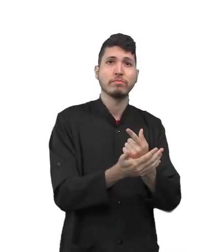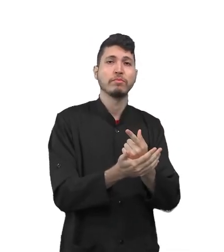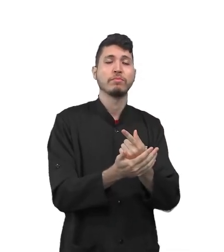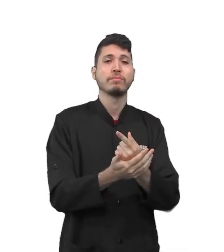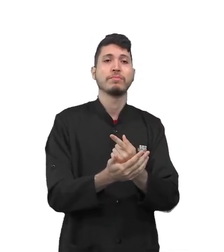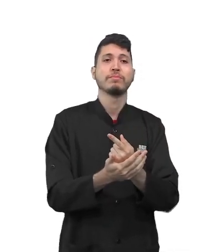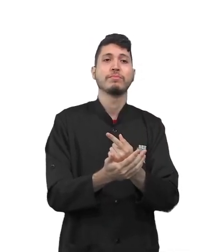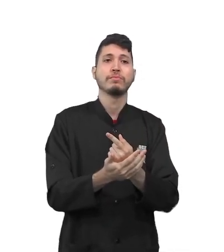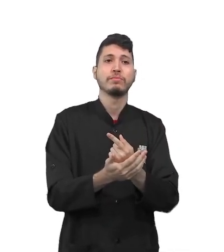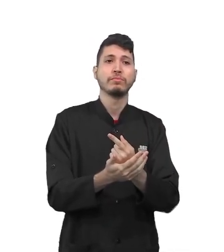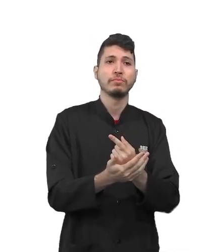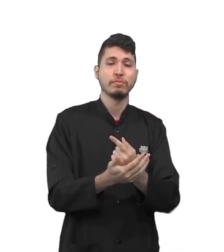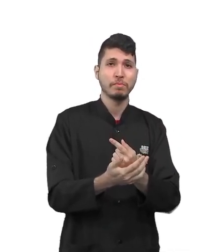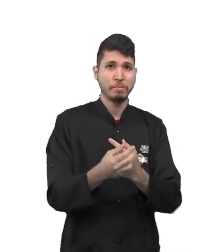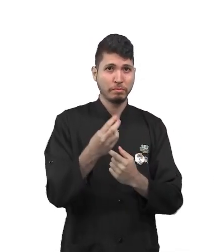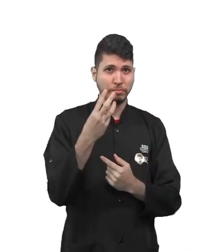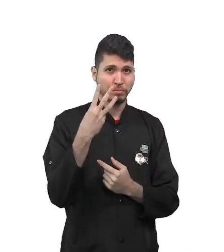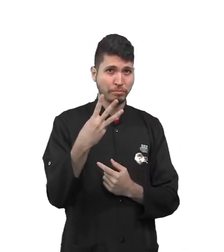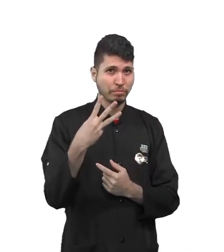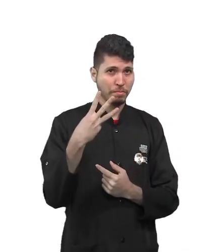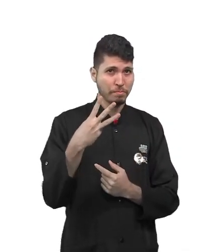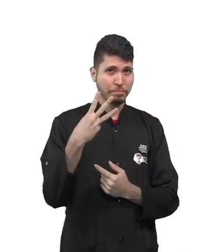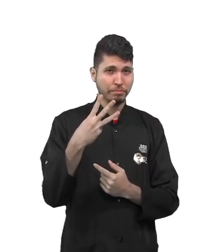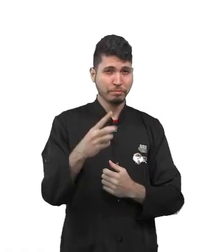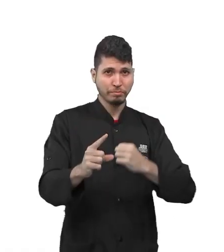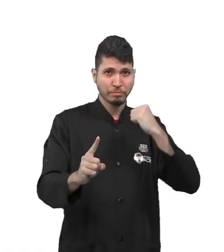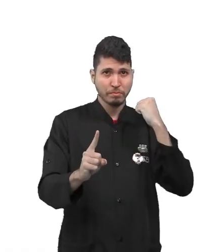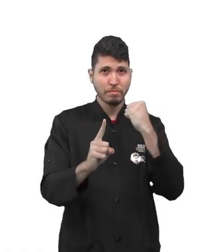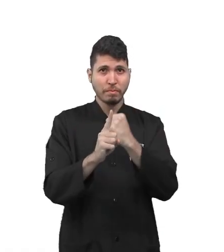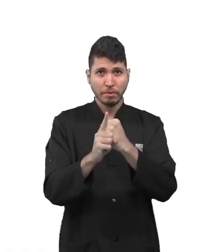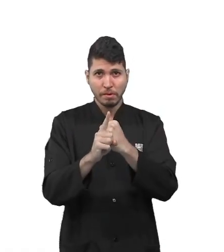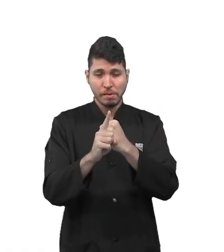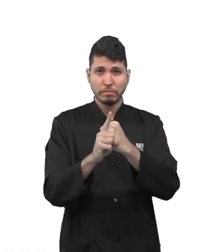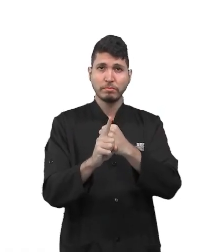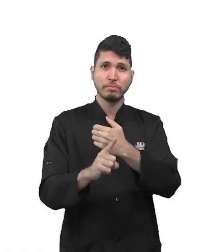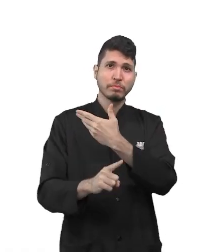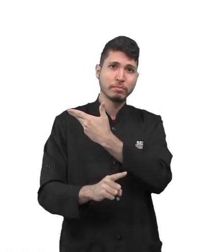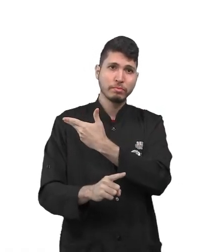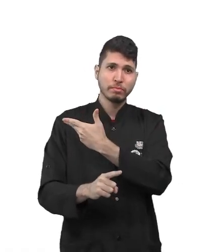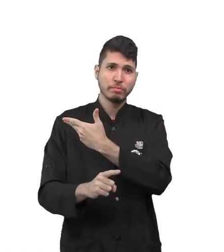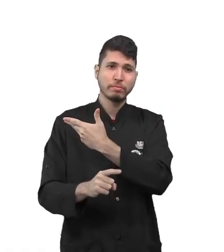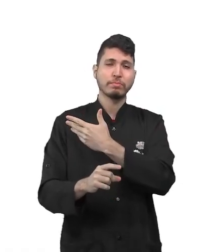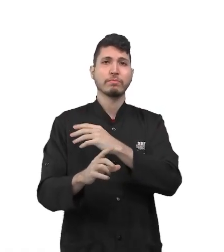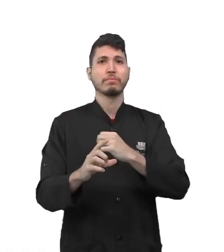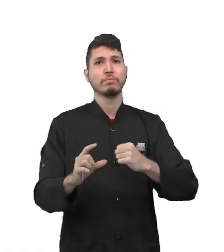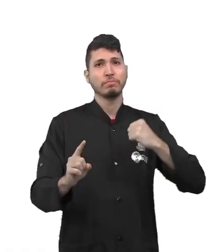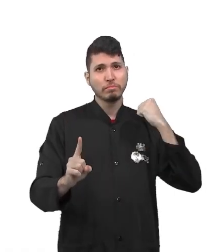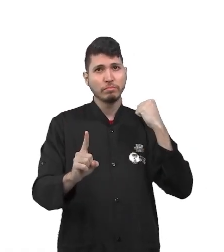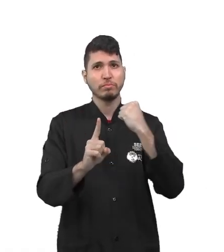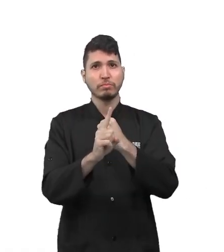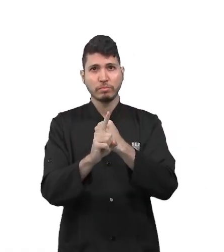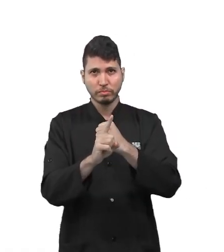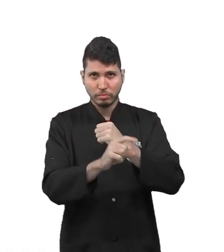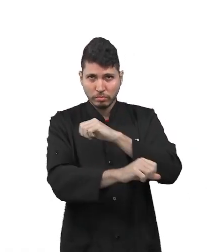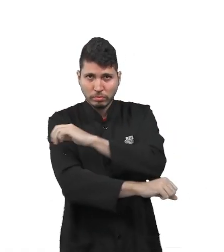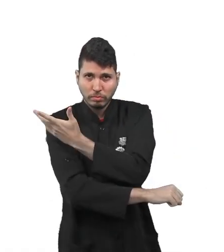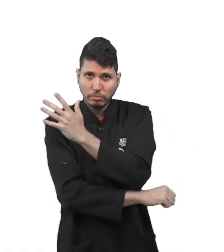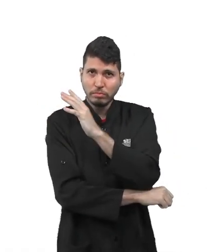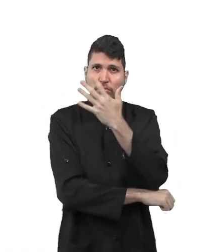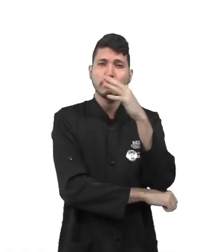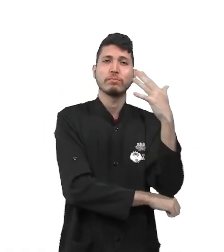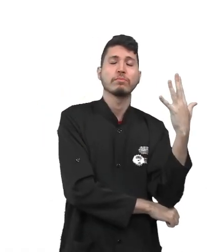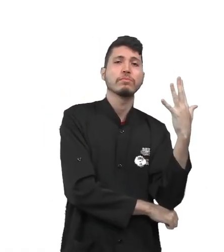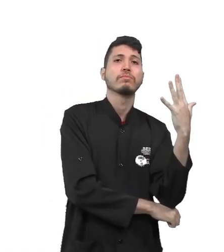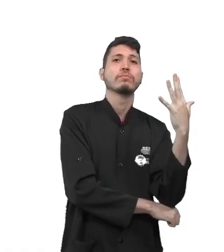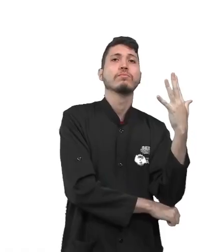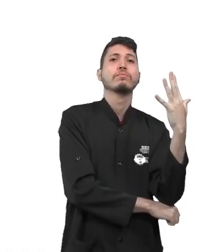temos 3 impactos sendo destacados. Nós temos um impacto ambiental, porque sem sombra de